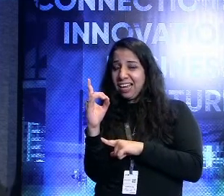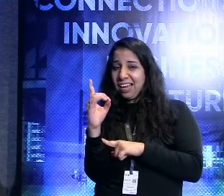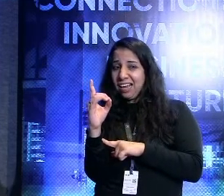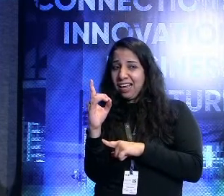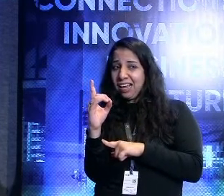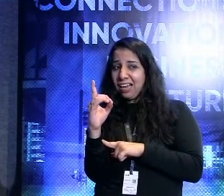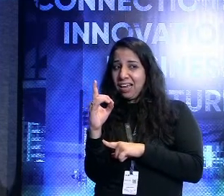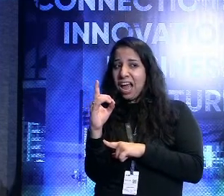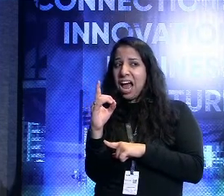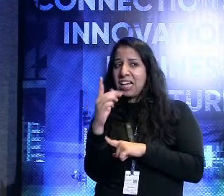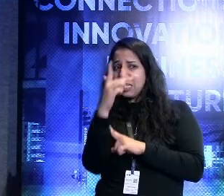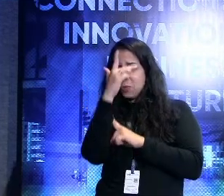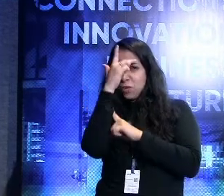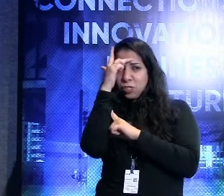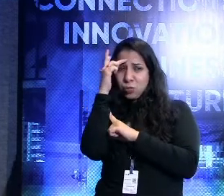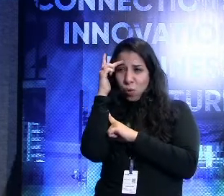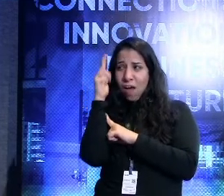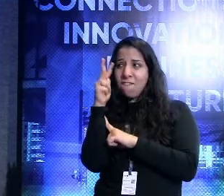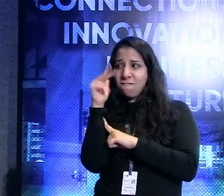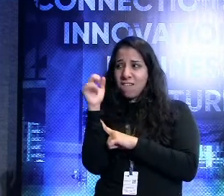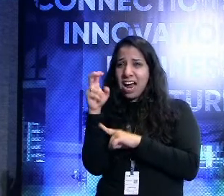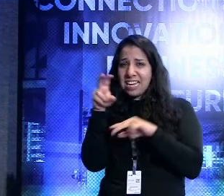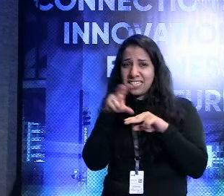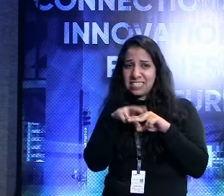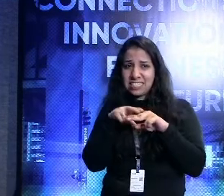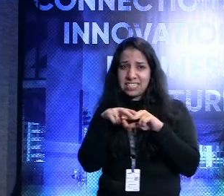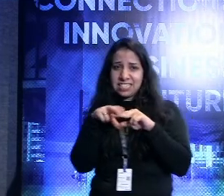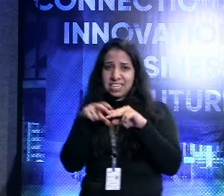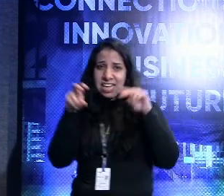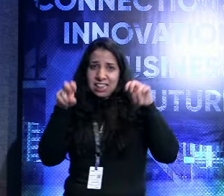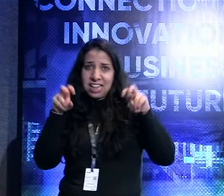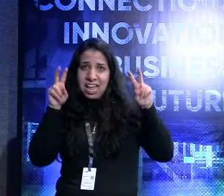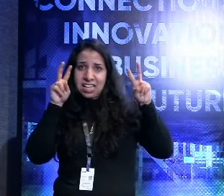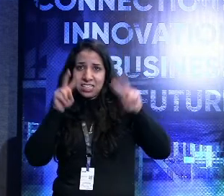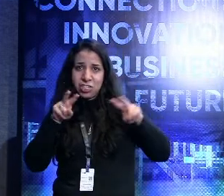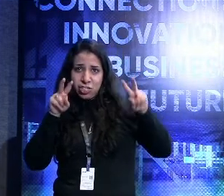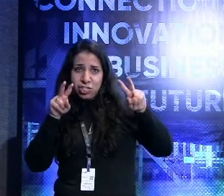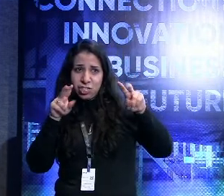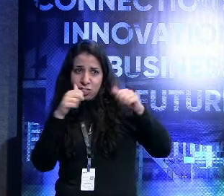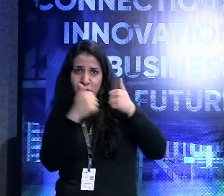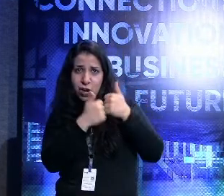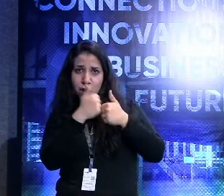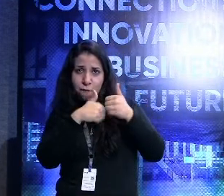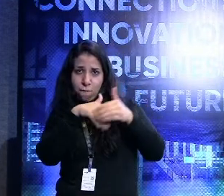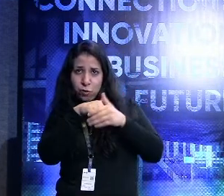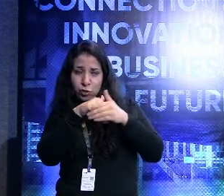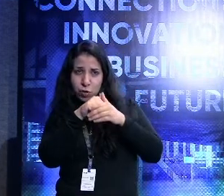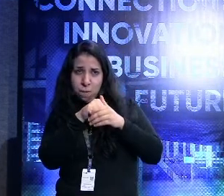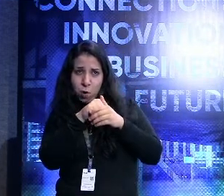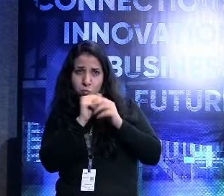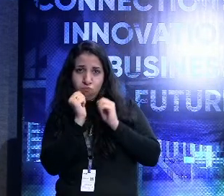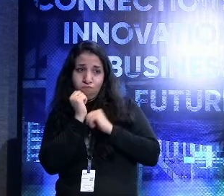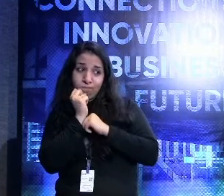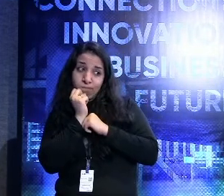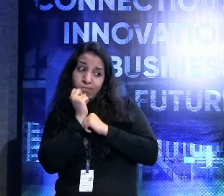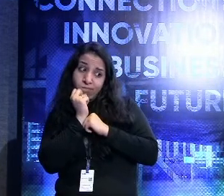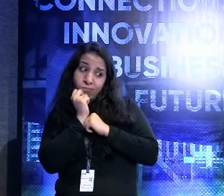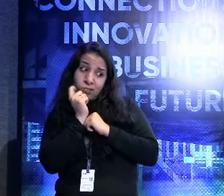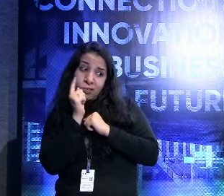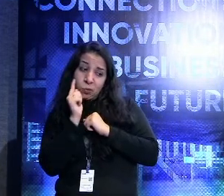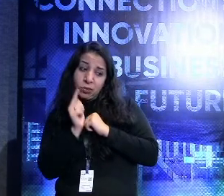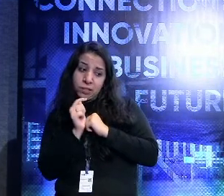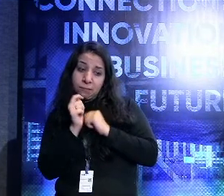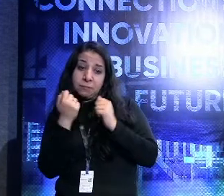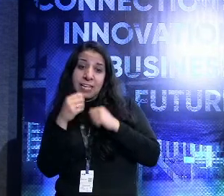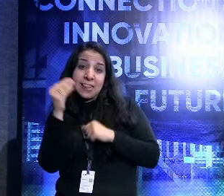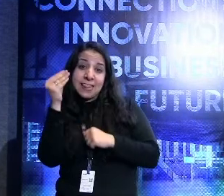da televisão deles e ver do jeito que eles veem um jogo de futebol, todo mundo junto? Não sabemos, precisamos testar. Será